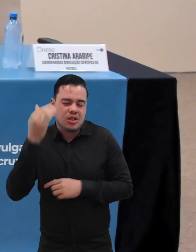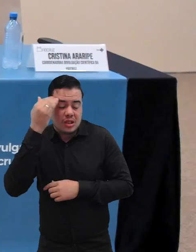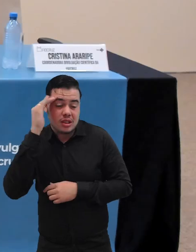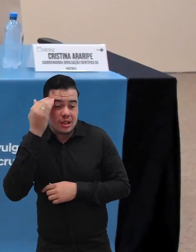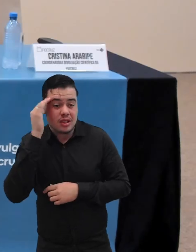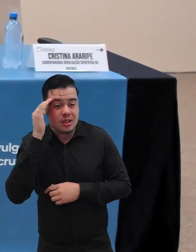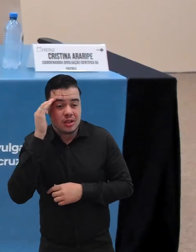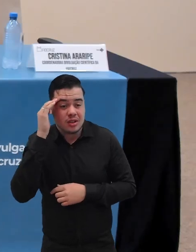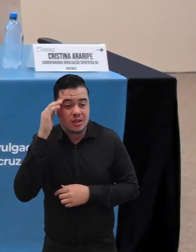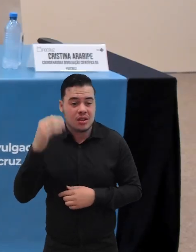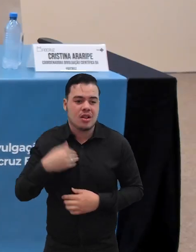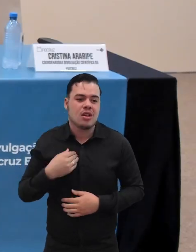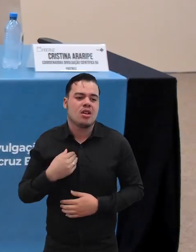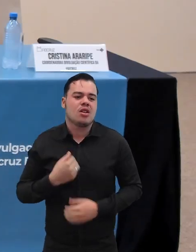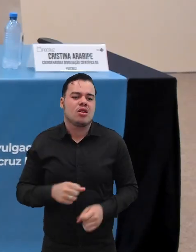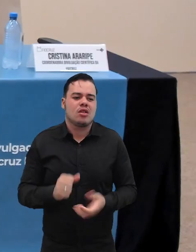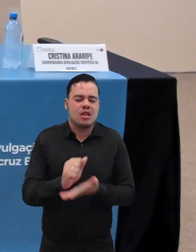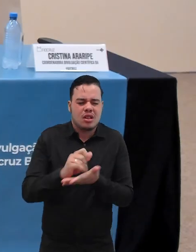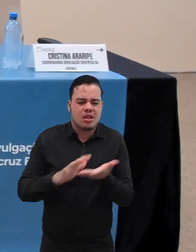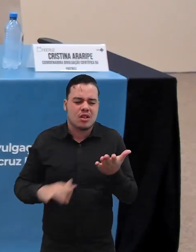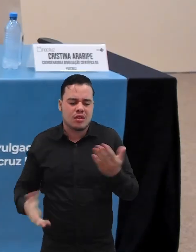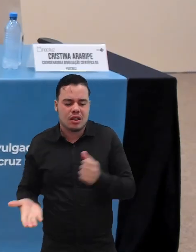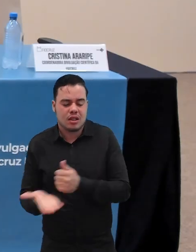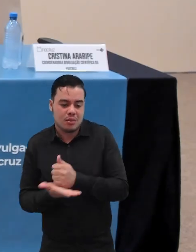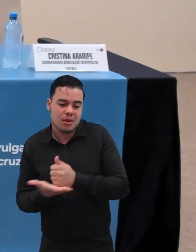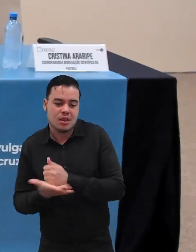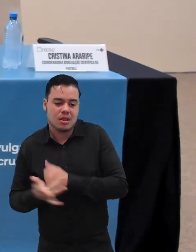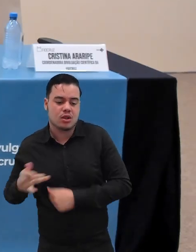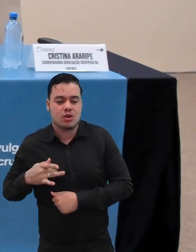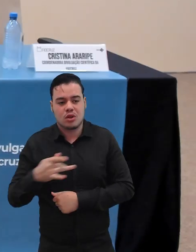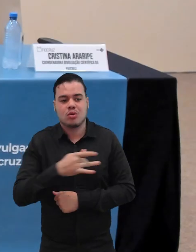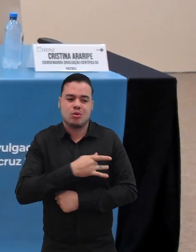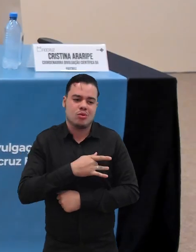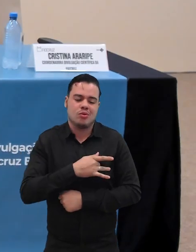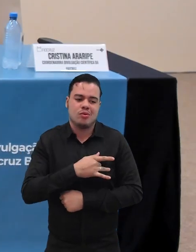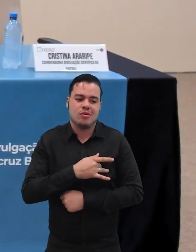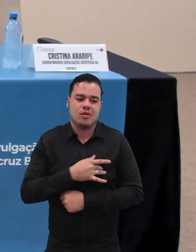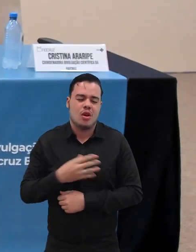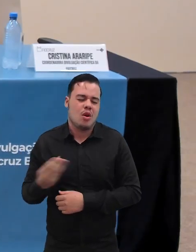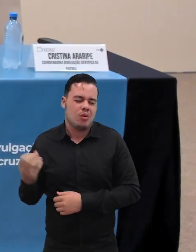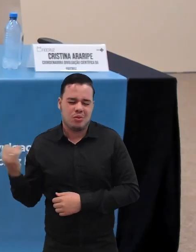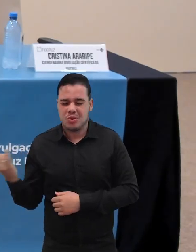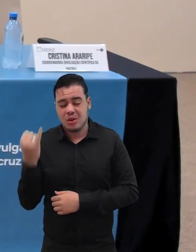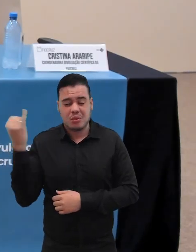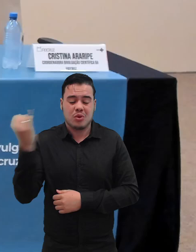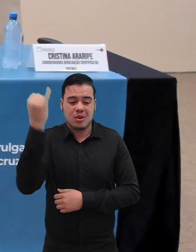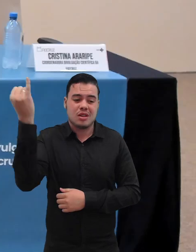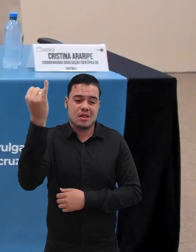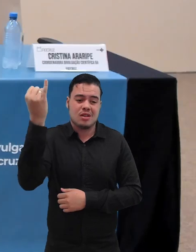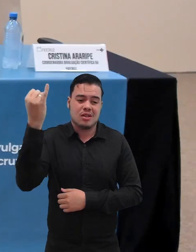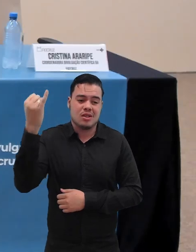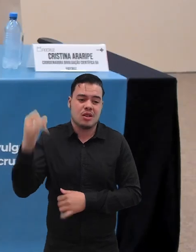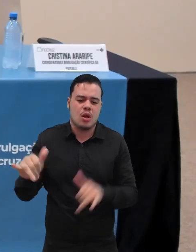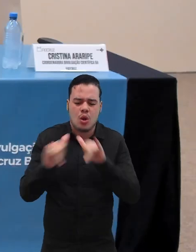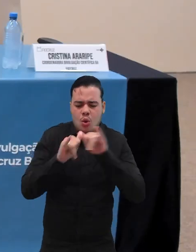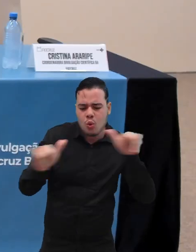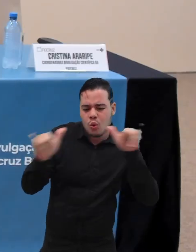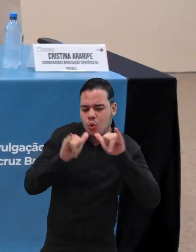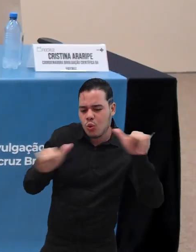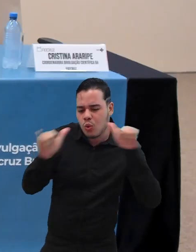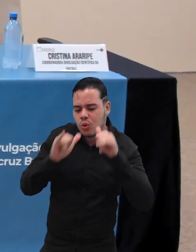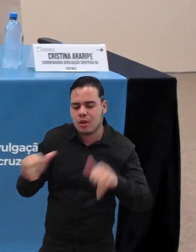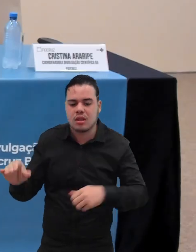vocês estão nas nossas unidades básicas de saúde, e vocês são importantíssimos agentes de divulgação científica, então é um dos